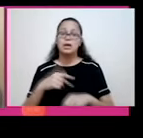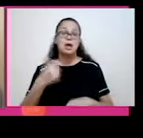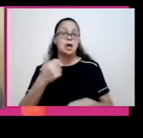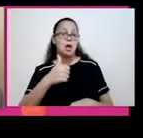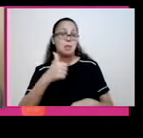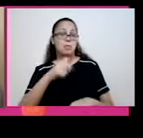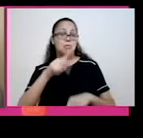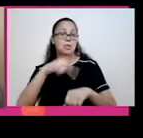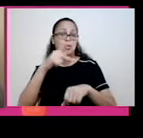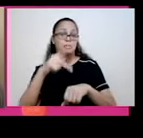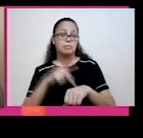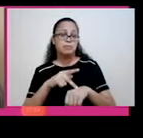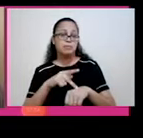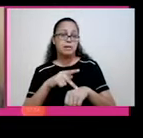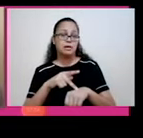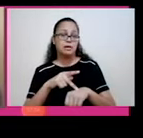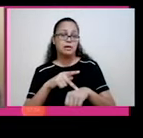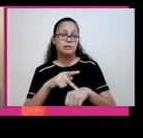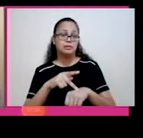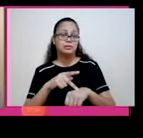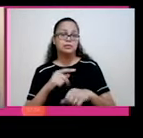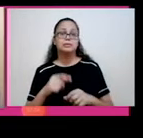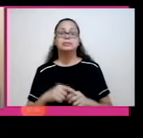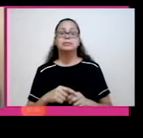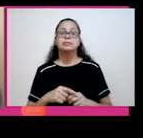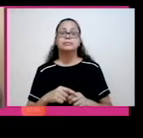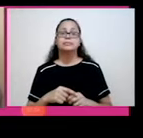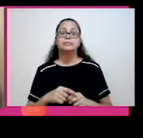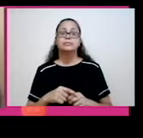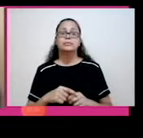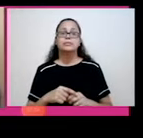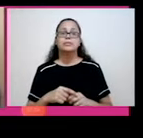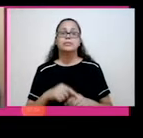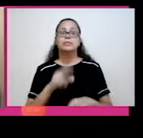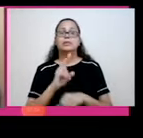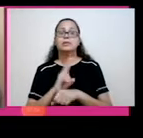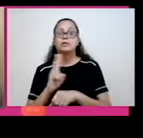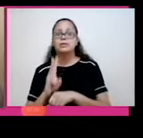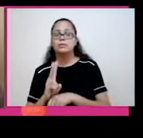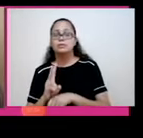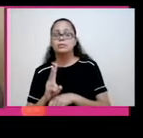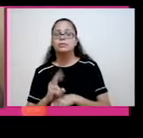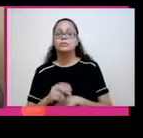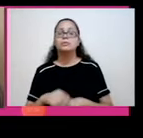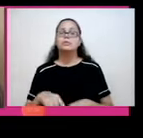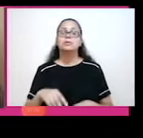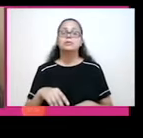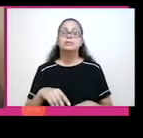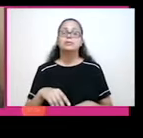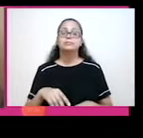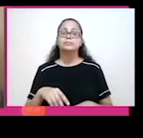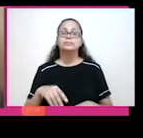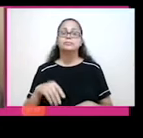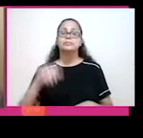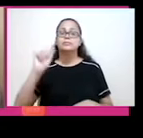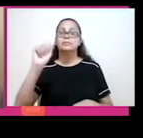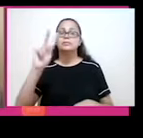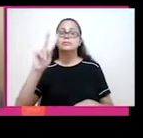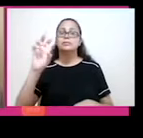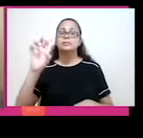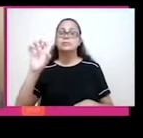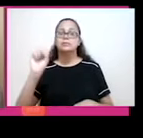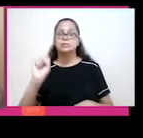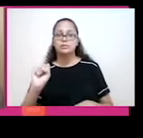primeiro país em criação de aves, mais de 4,3 bilhões de galináceos e 65% da produção mundial de